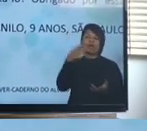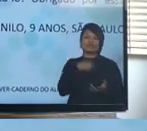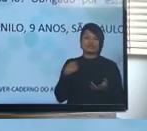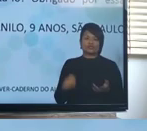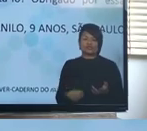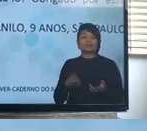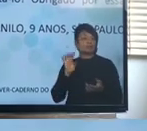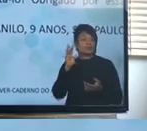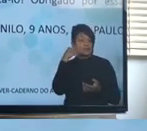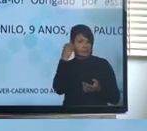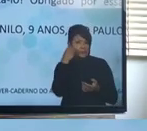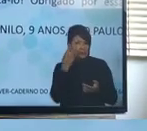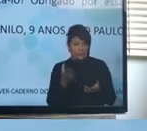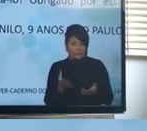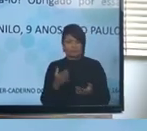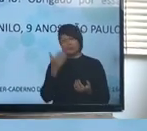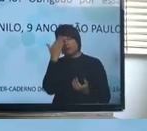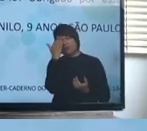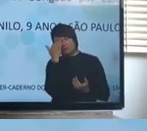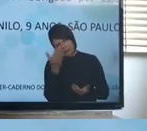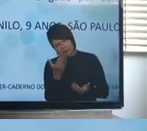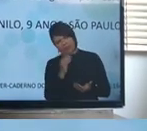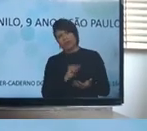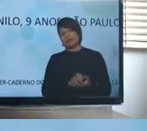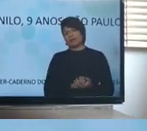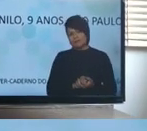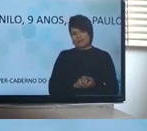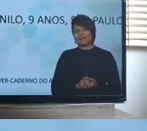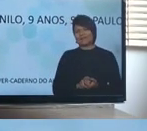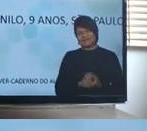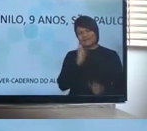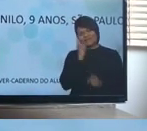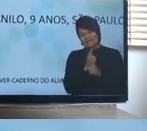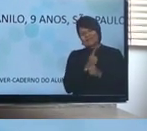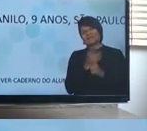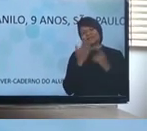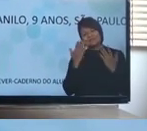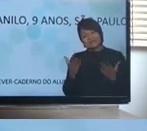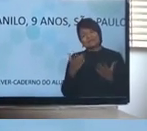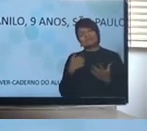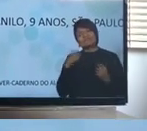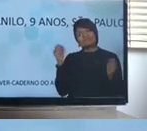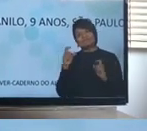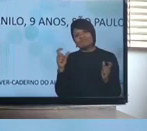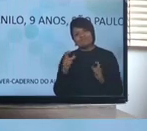experimentá-lo. Obrigado por essa descoberta tão